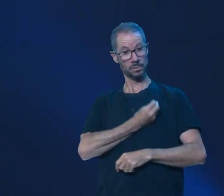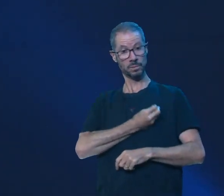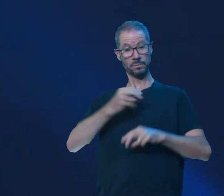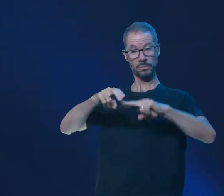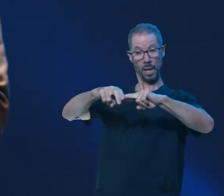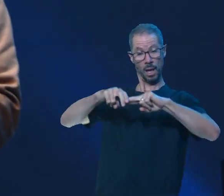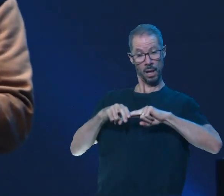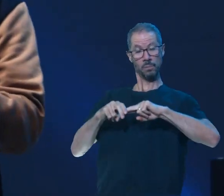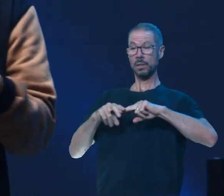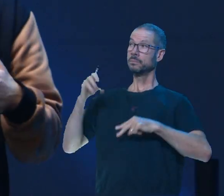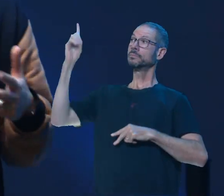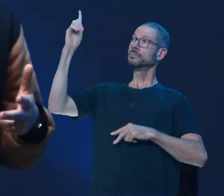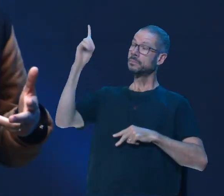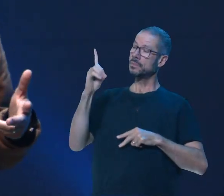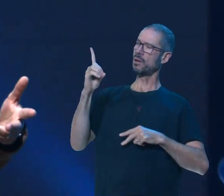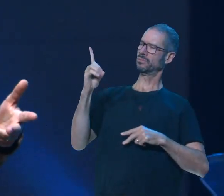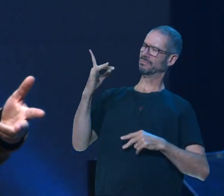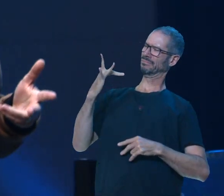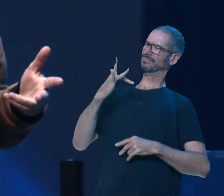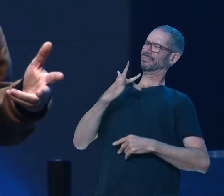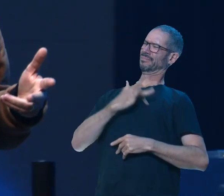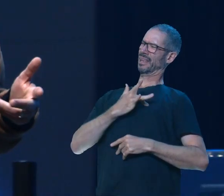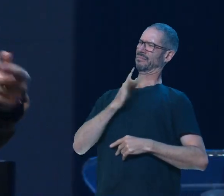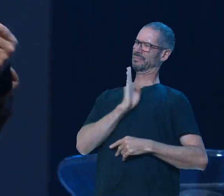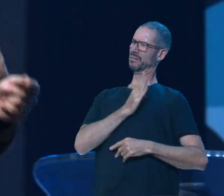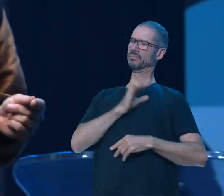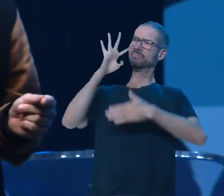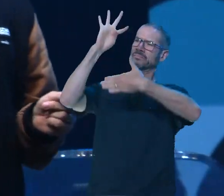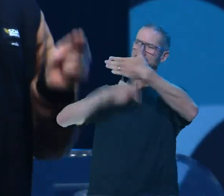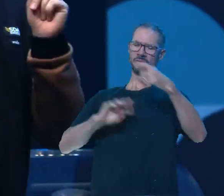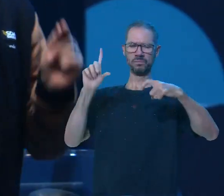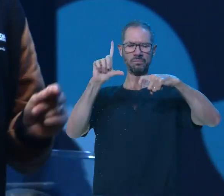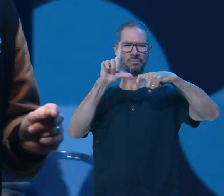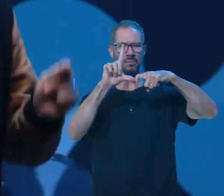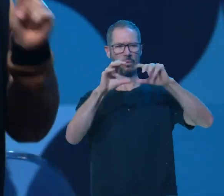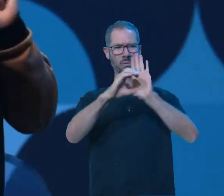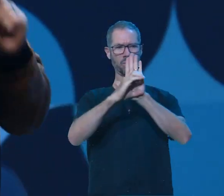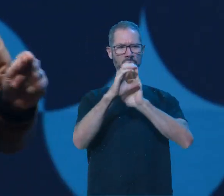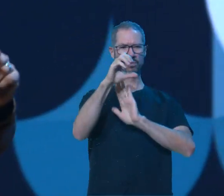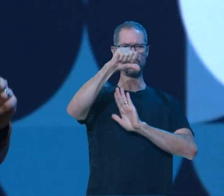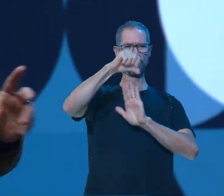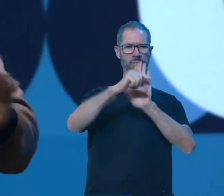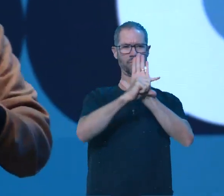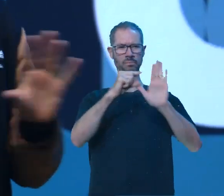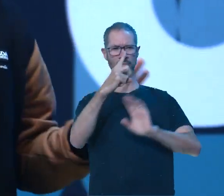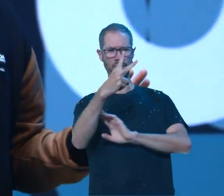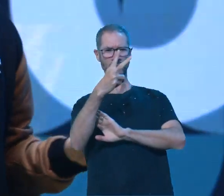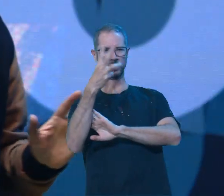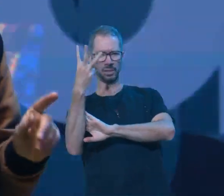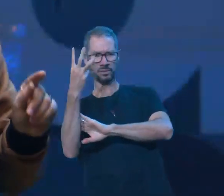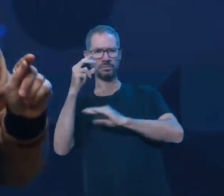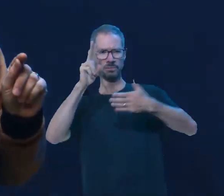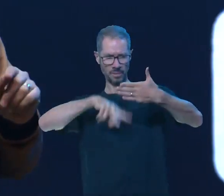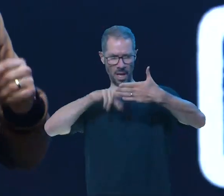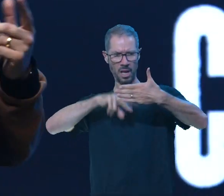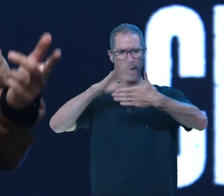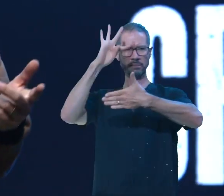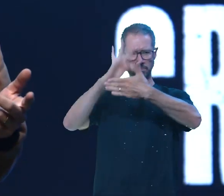por isso, Deus trouxe muito forte ao meu coração o texto de Lucas, no capítulo 9, versículo 23, daqui a pouquinho a gente vai ler o